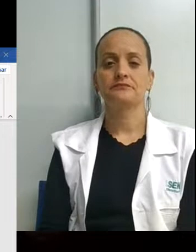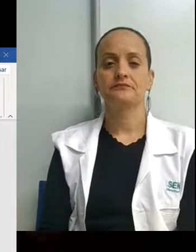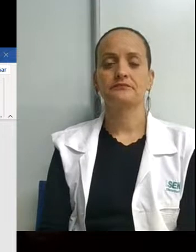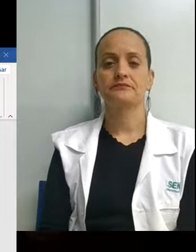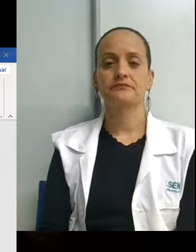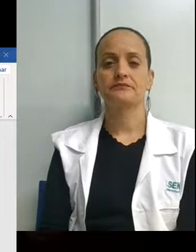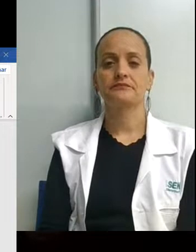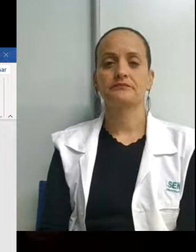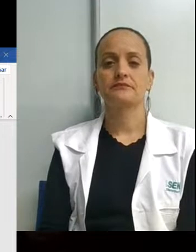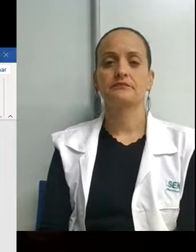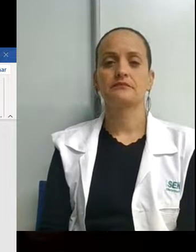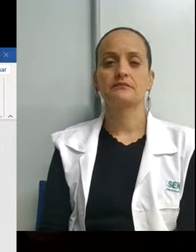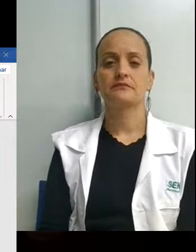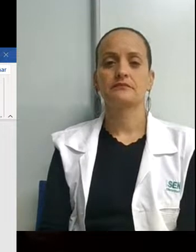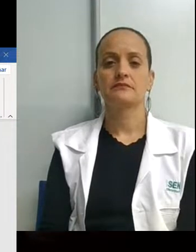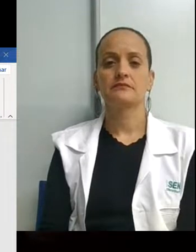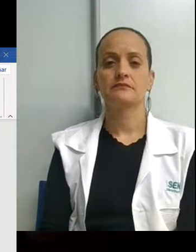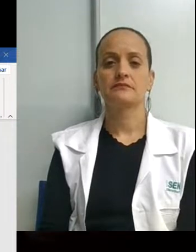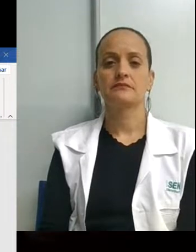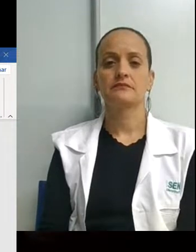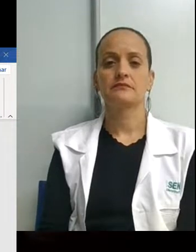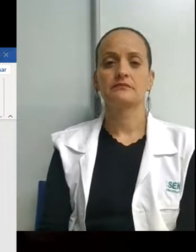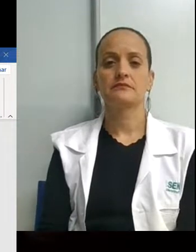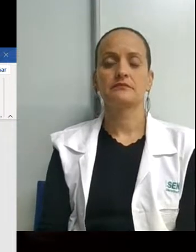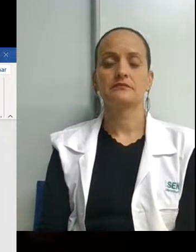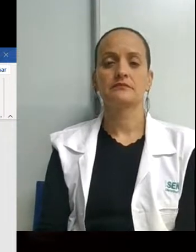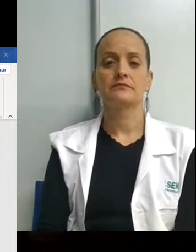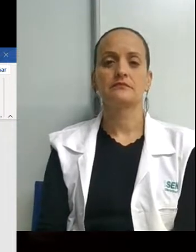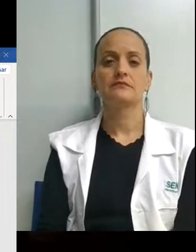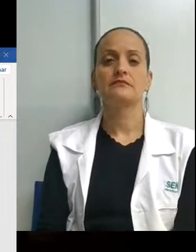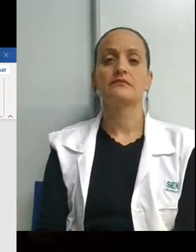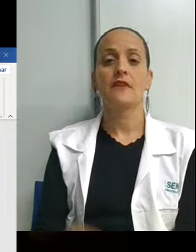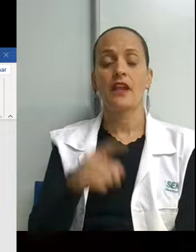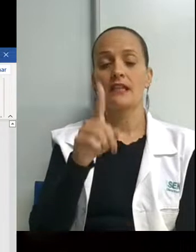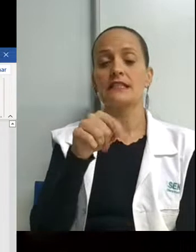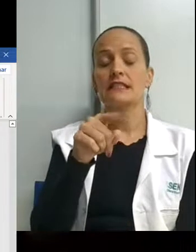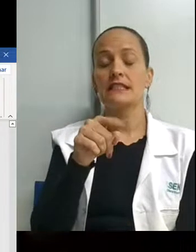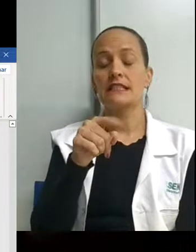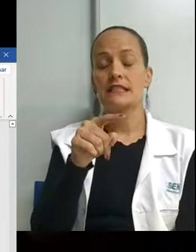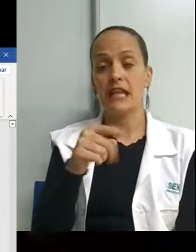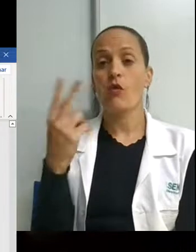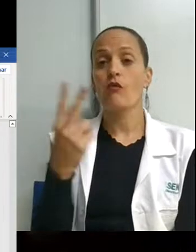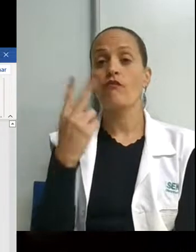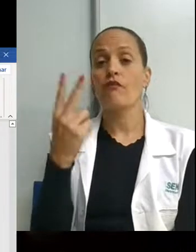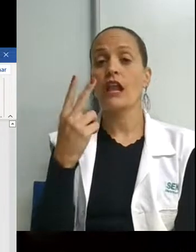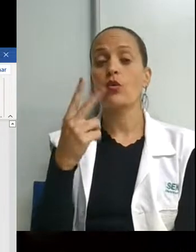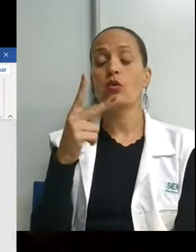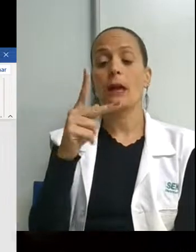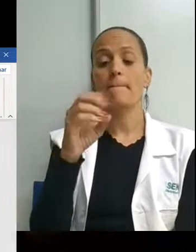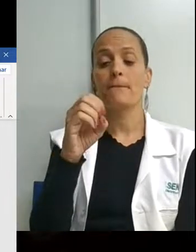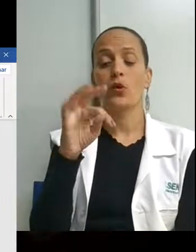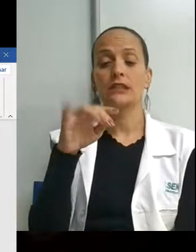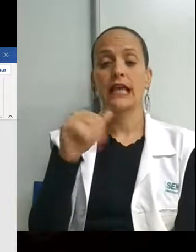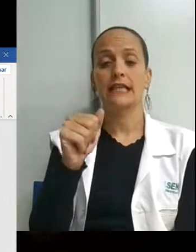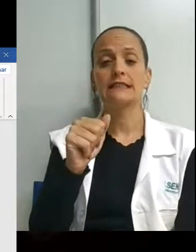736 vezes 1,5. Esse é o valor do quê? Da potência da bomba.